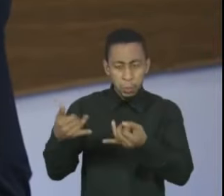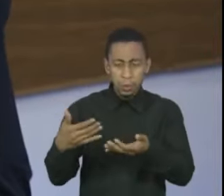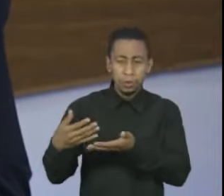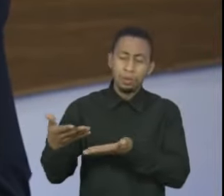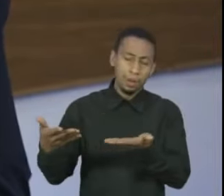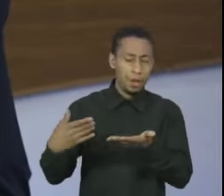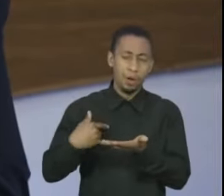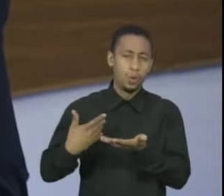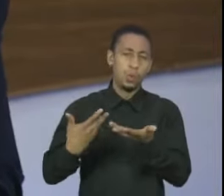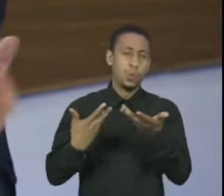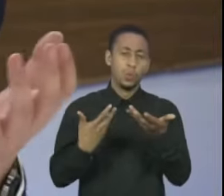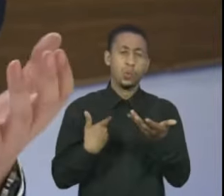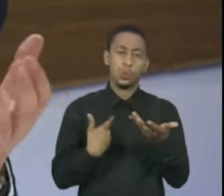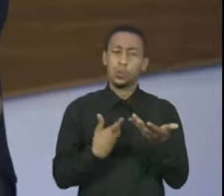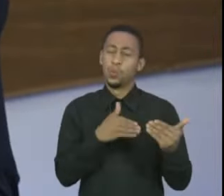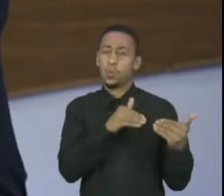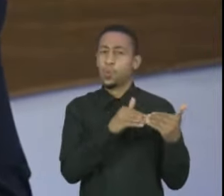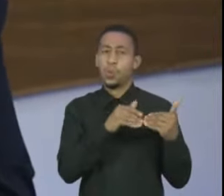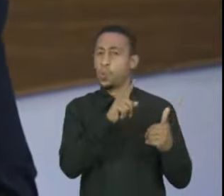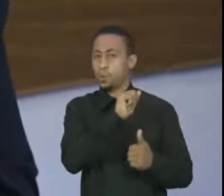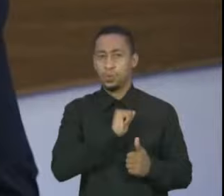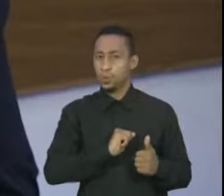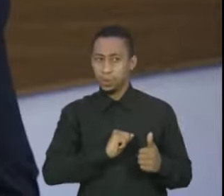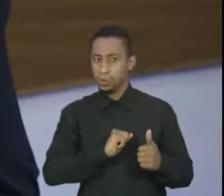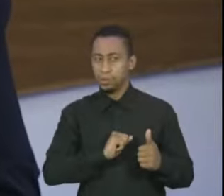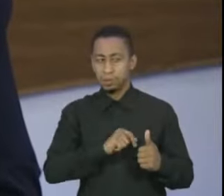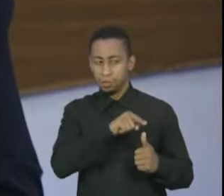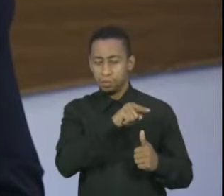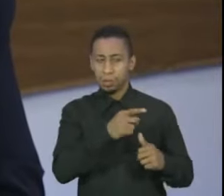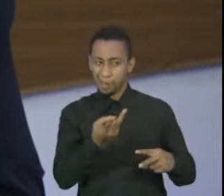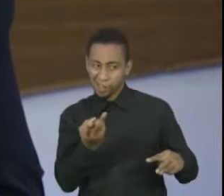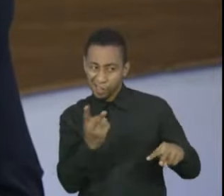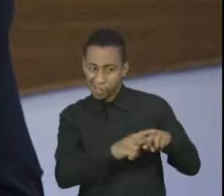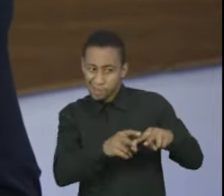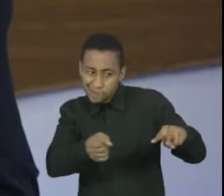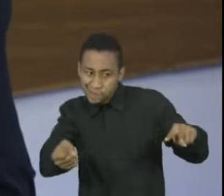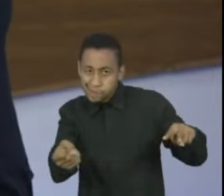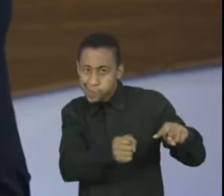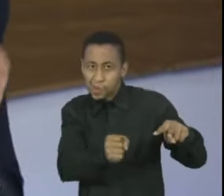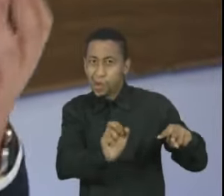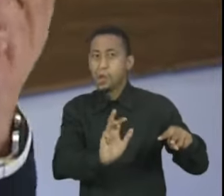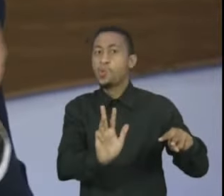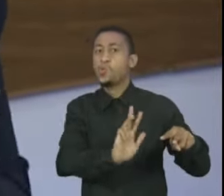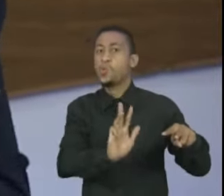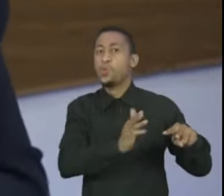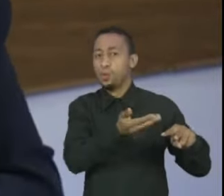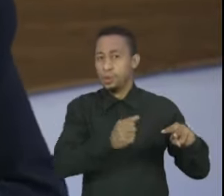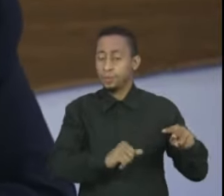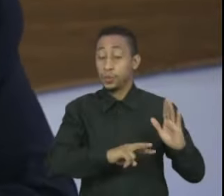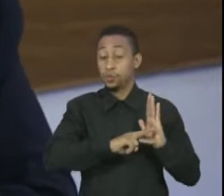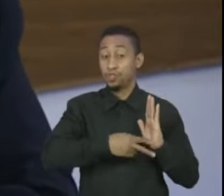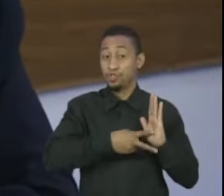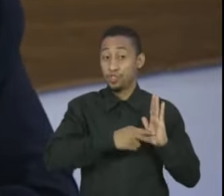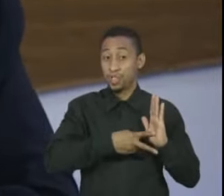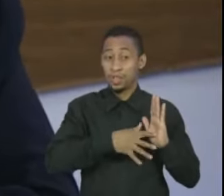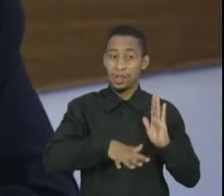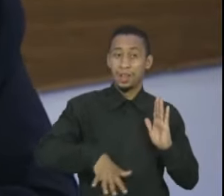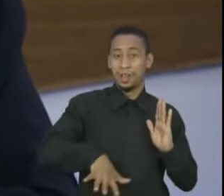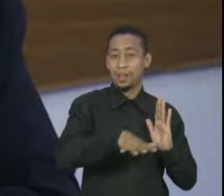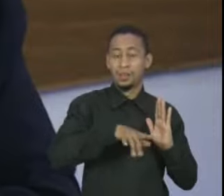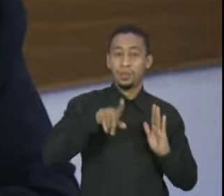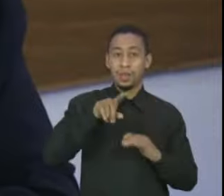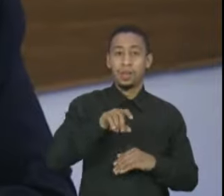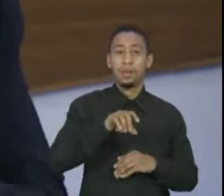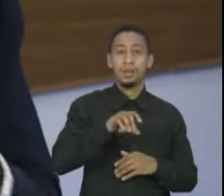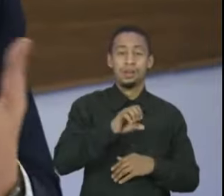antes da prisão do presidente Lula do ex-presidente Lula no sindicato dos metalúrgicos lá do São